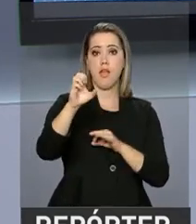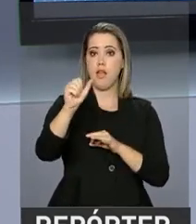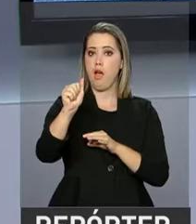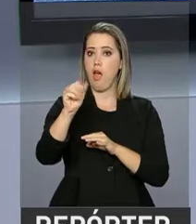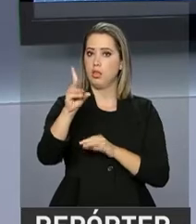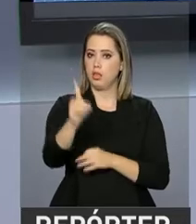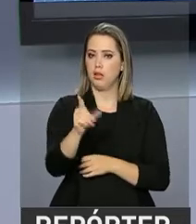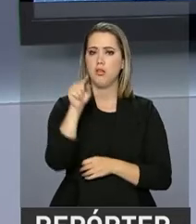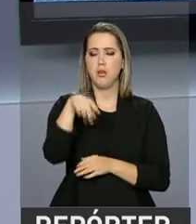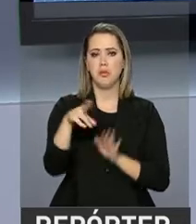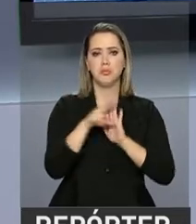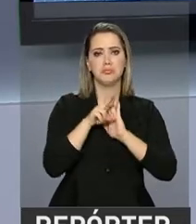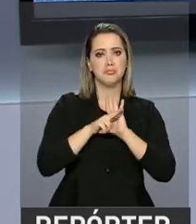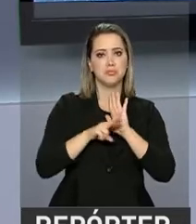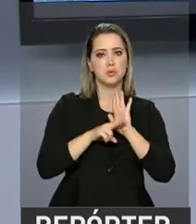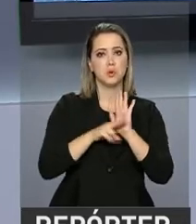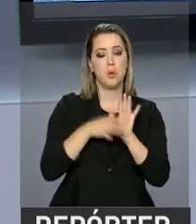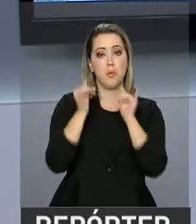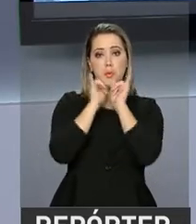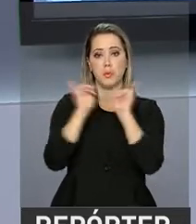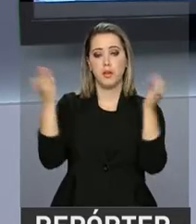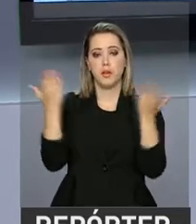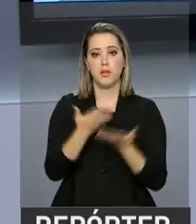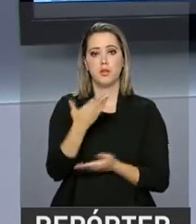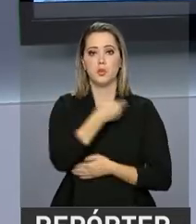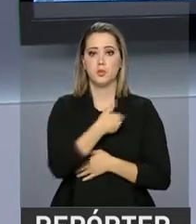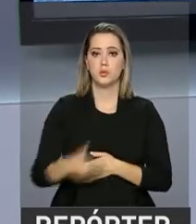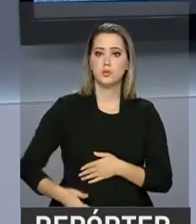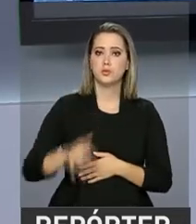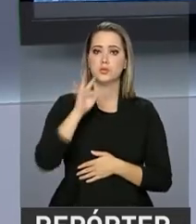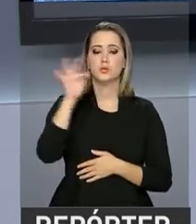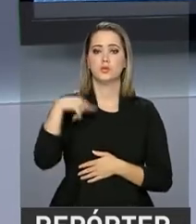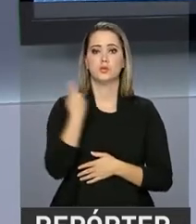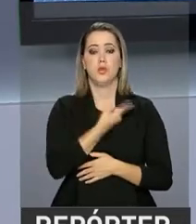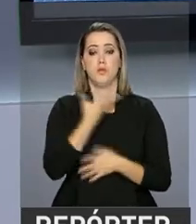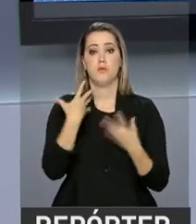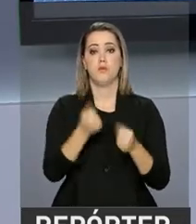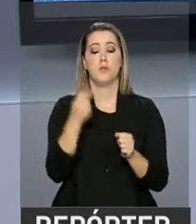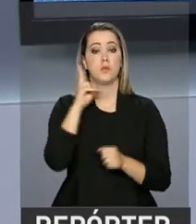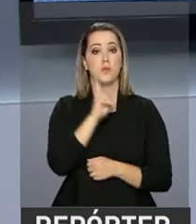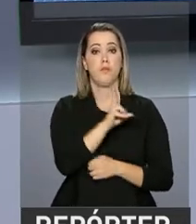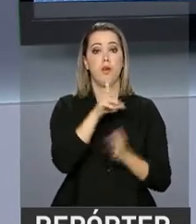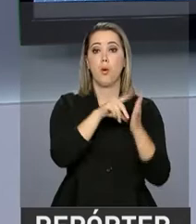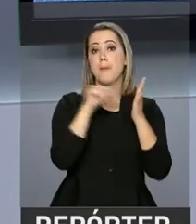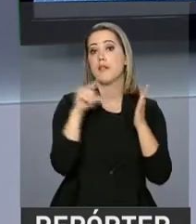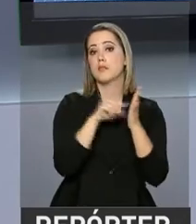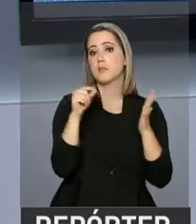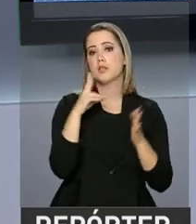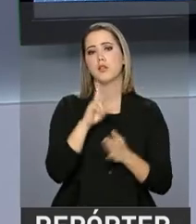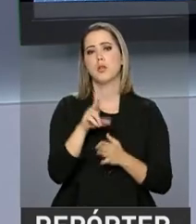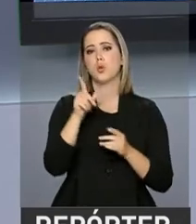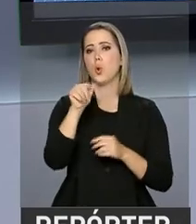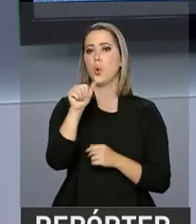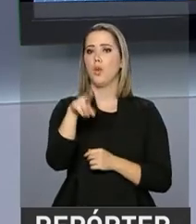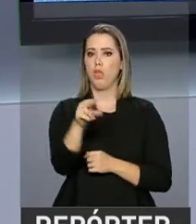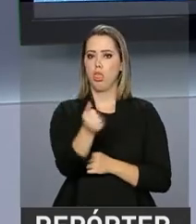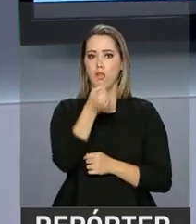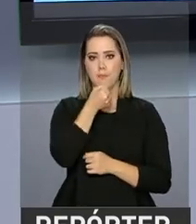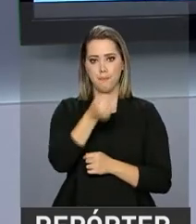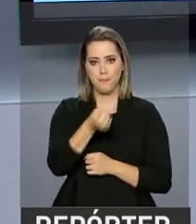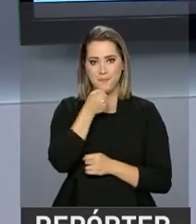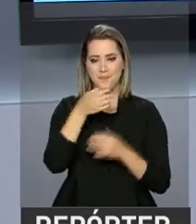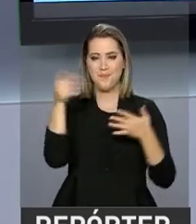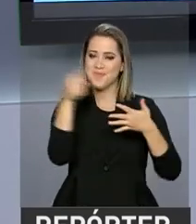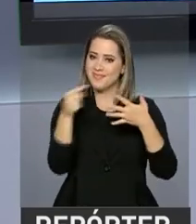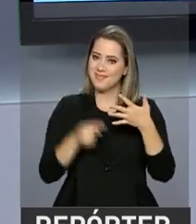de uma nova regulamentação publicada hoje pelo governo federal. Nós vamos voltar ao Palácio do Planalto, onde a repórter Luana Karen tem os